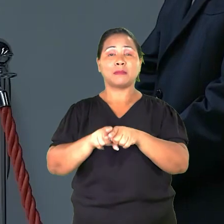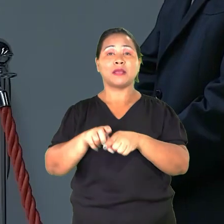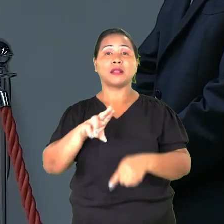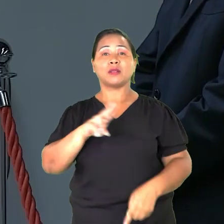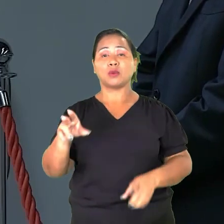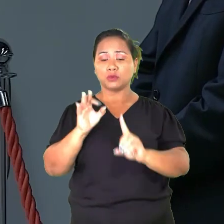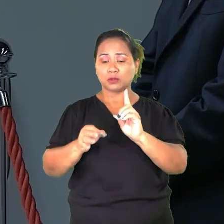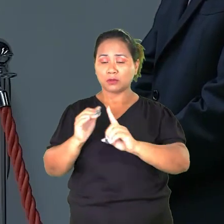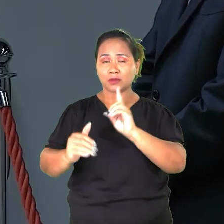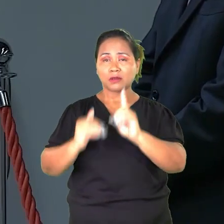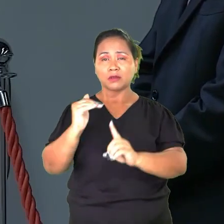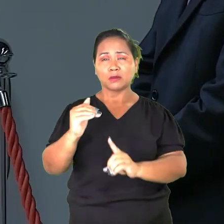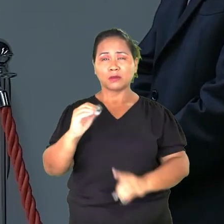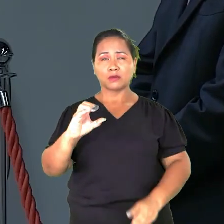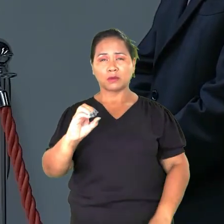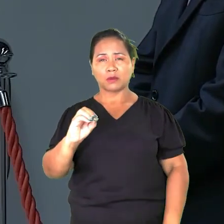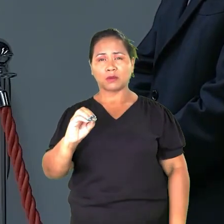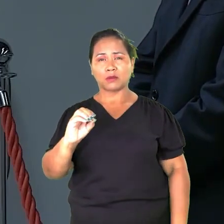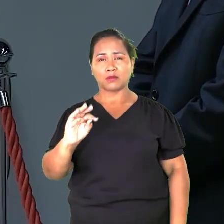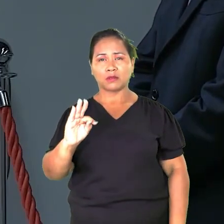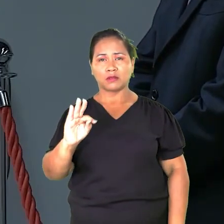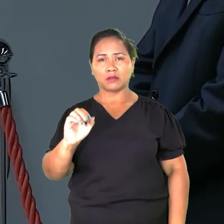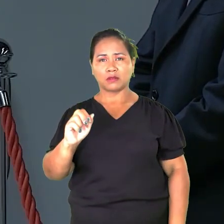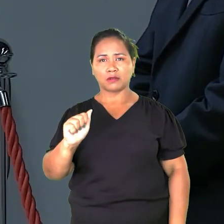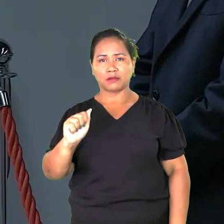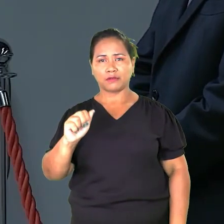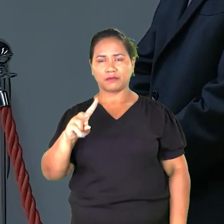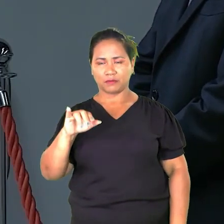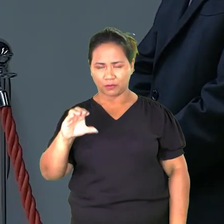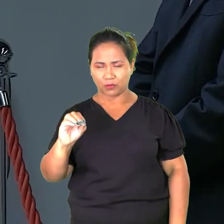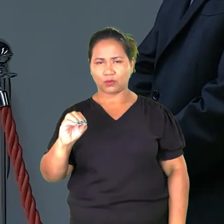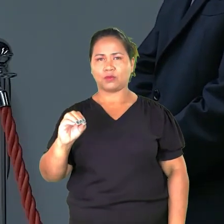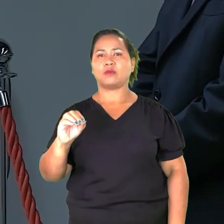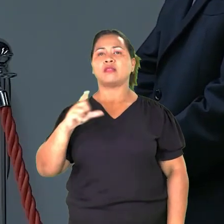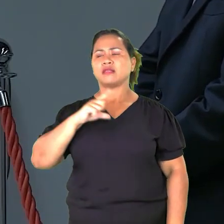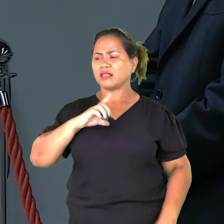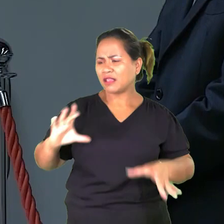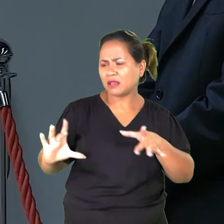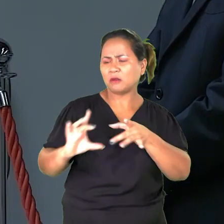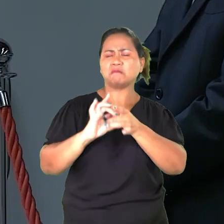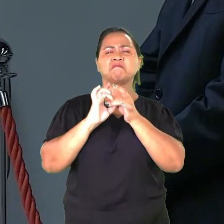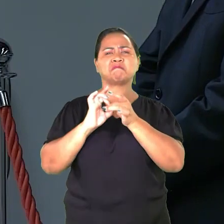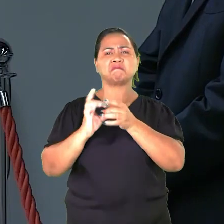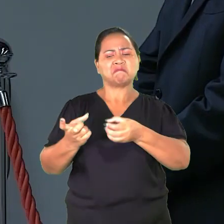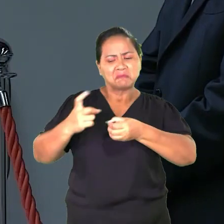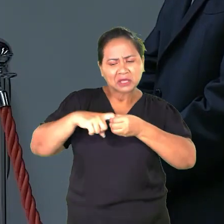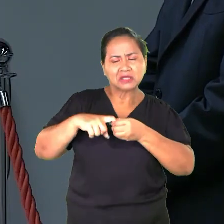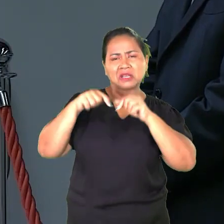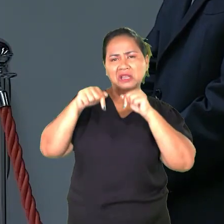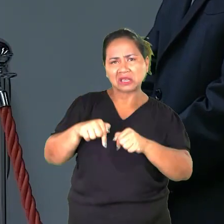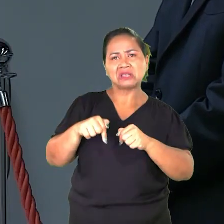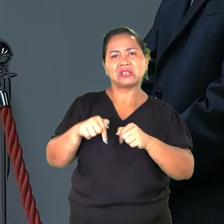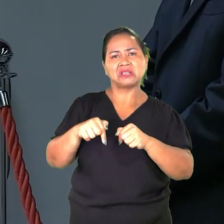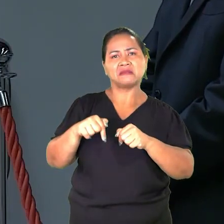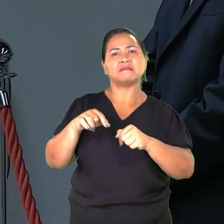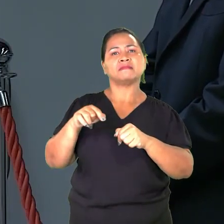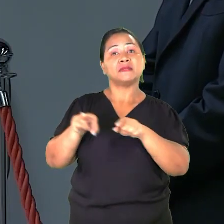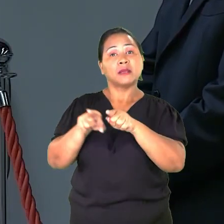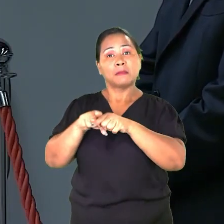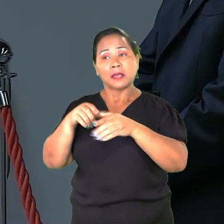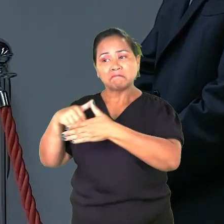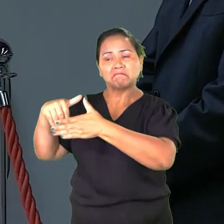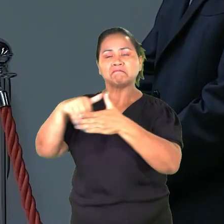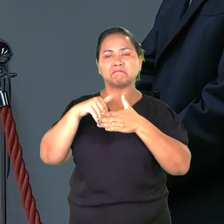desembargador Otávio, é que nós temos uma parceria tão forte com o Tribunal de Justiça, e não só aqui, são em vários aspectos, nas